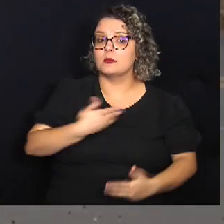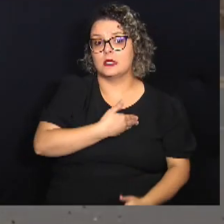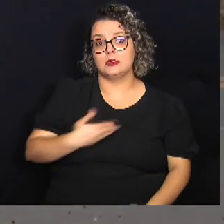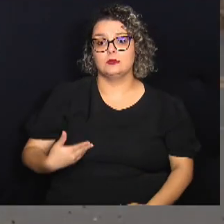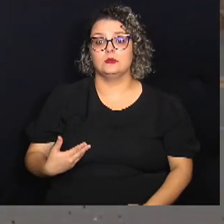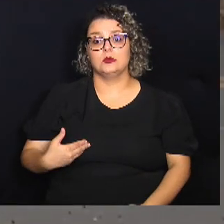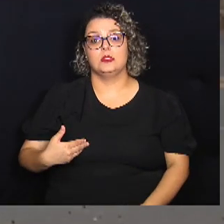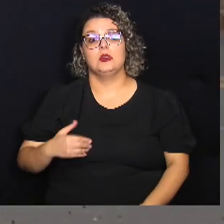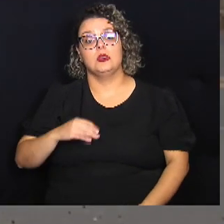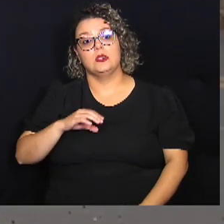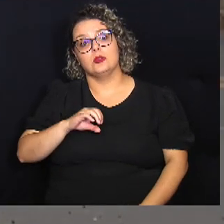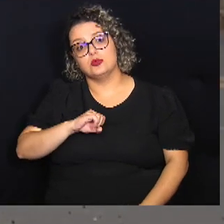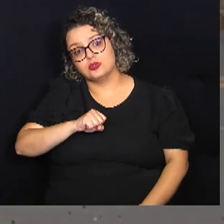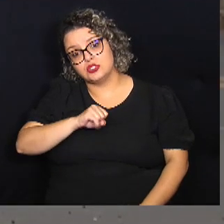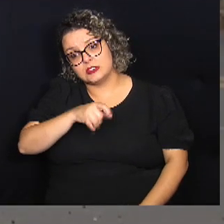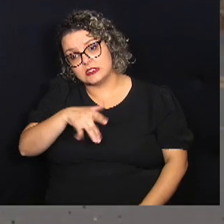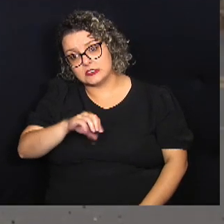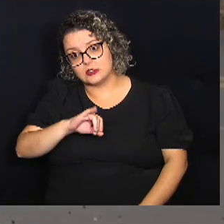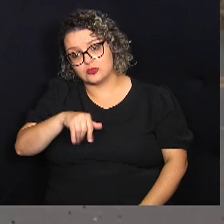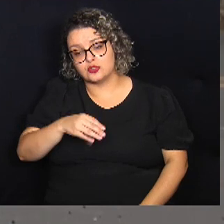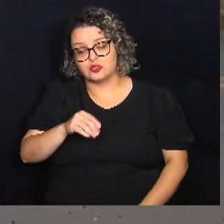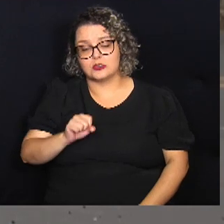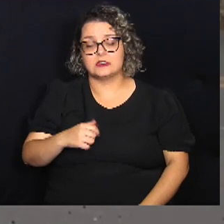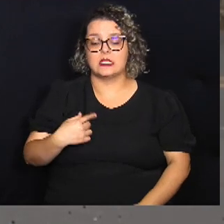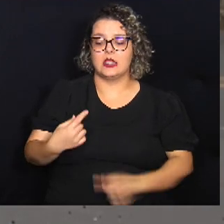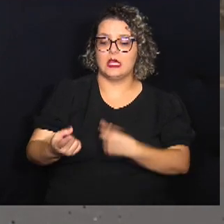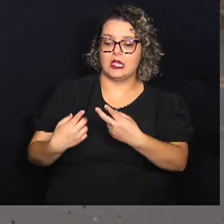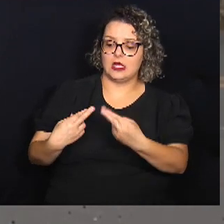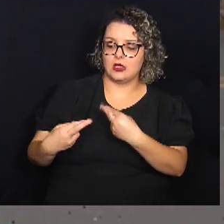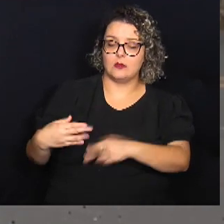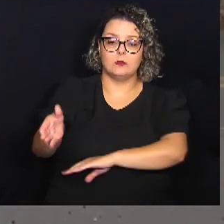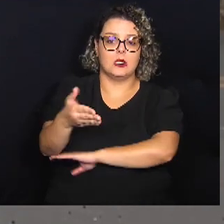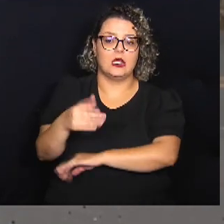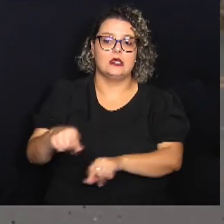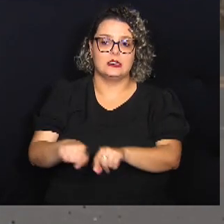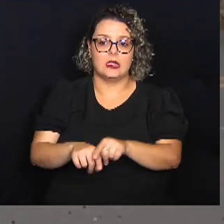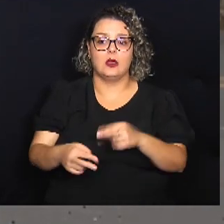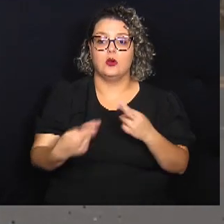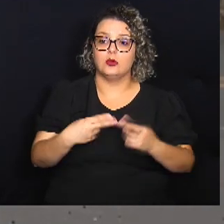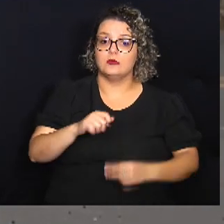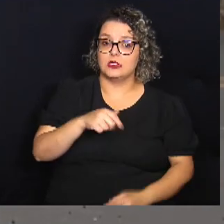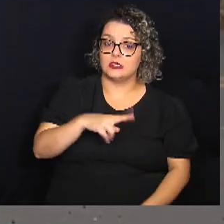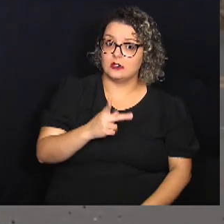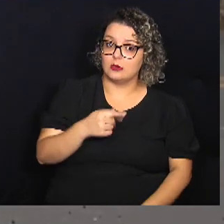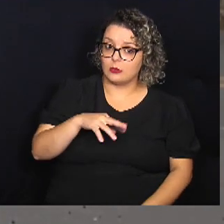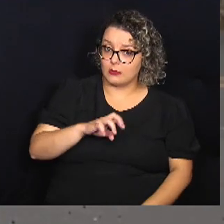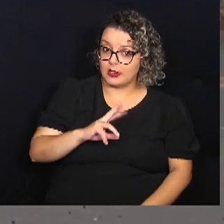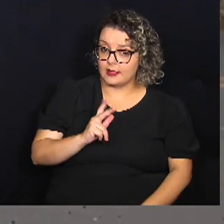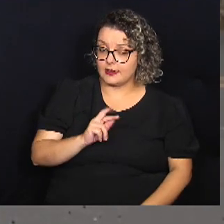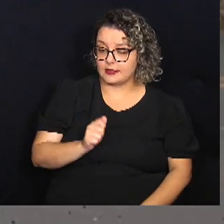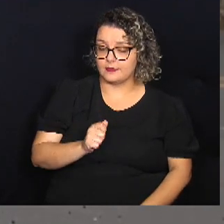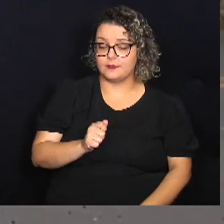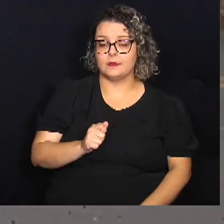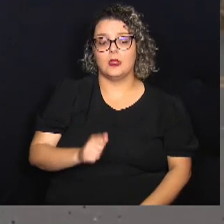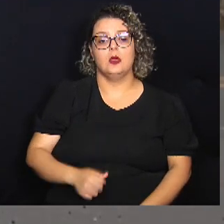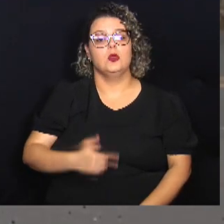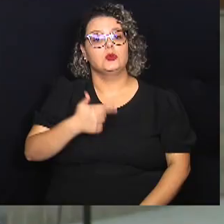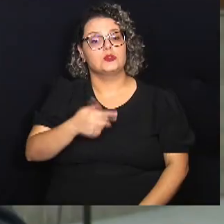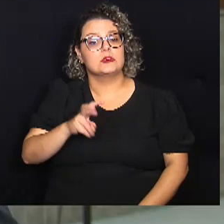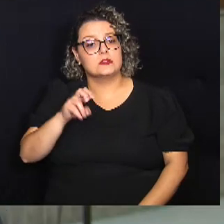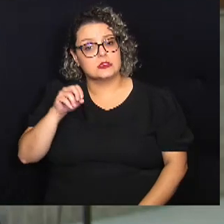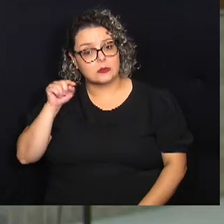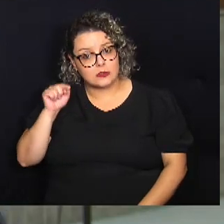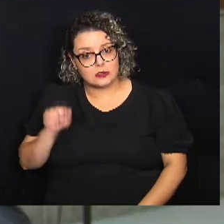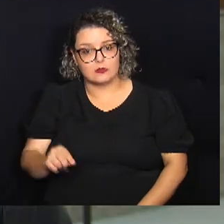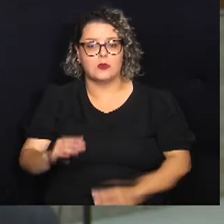distrito de São José, que compreende da Bandeirantes até aqui a Anhanguera, uma grande região com quase 250 mil moradores,